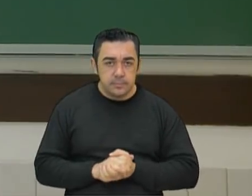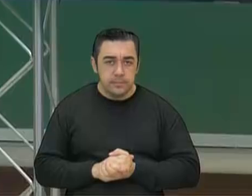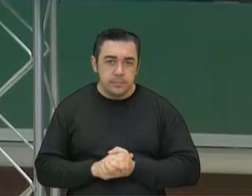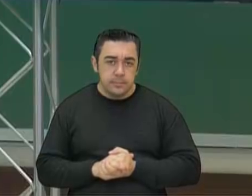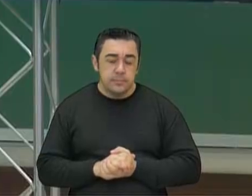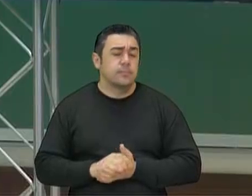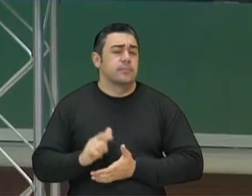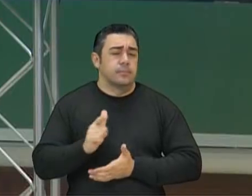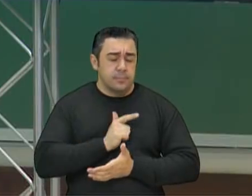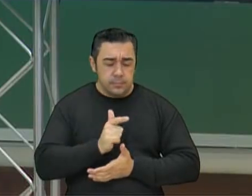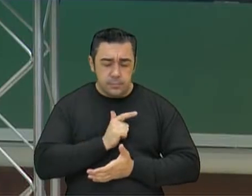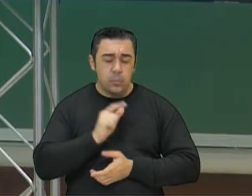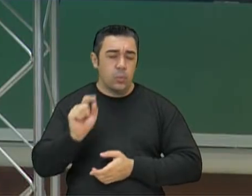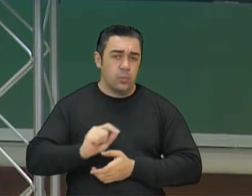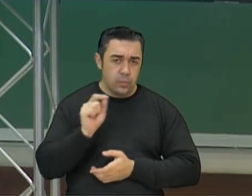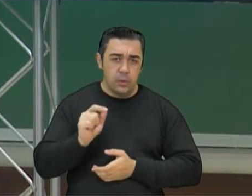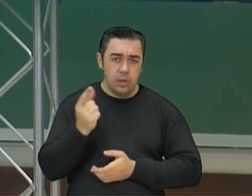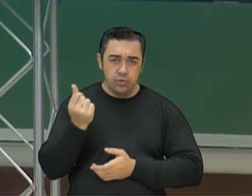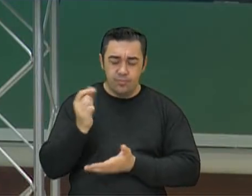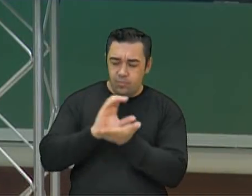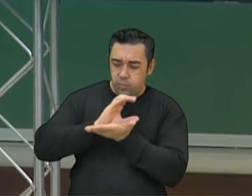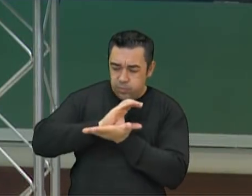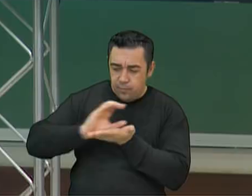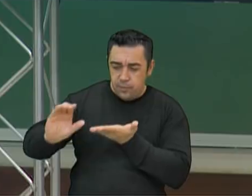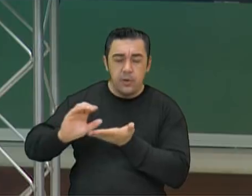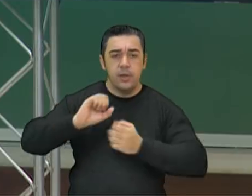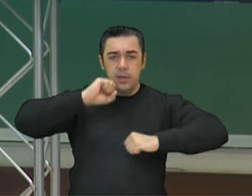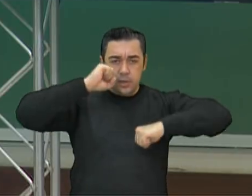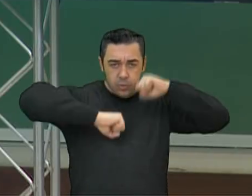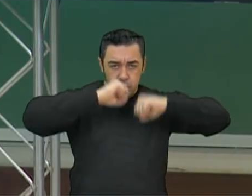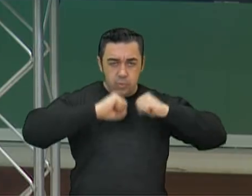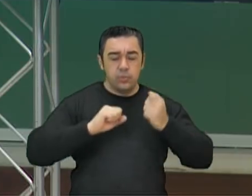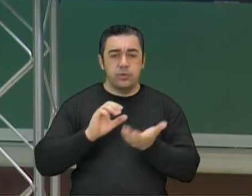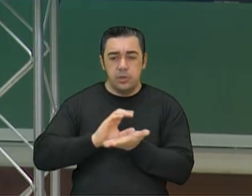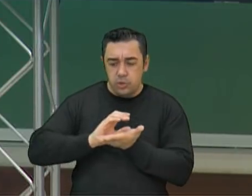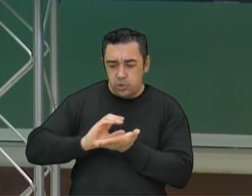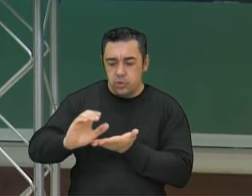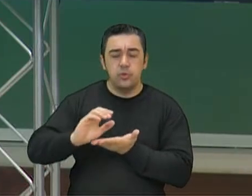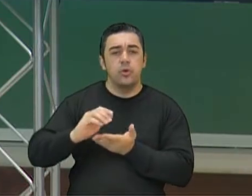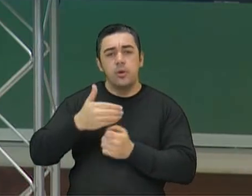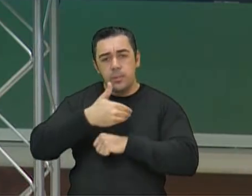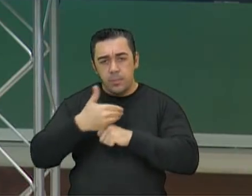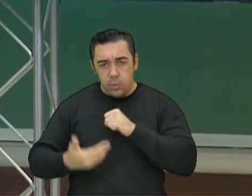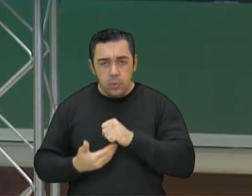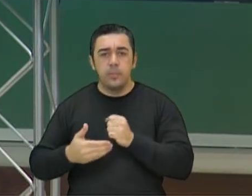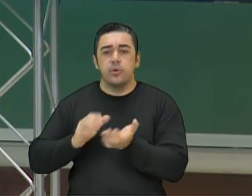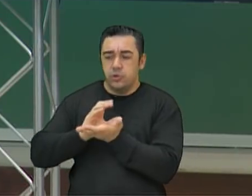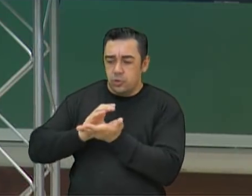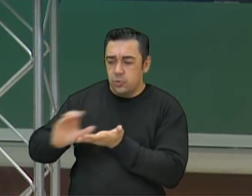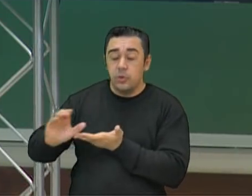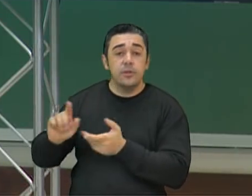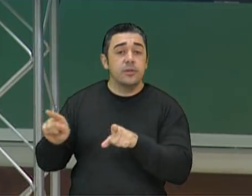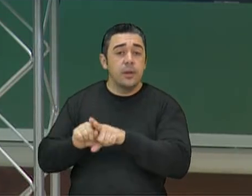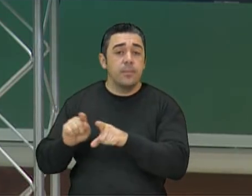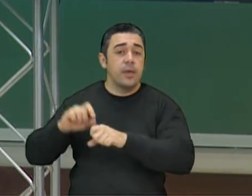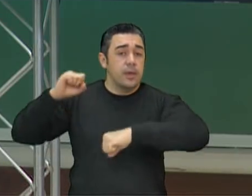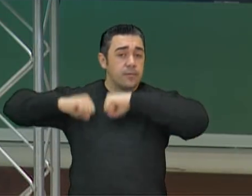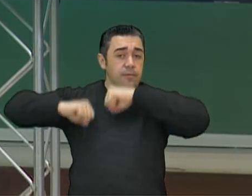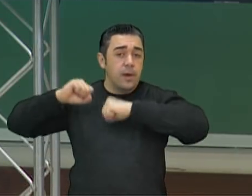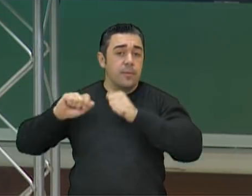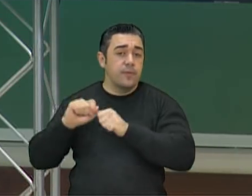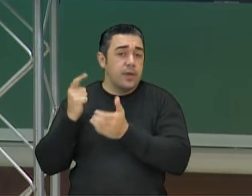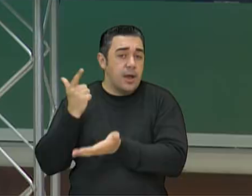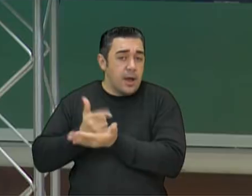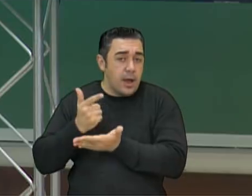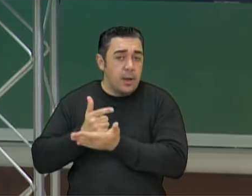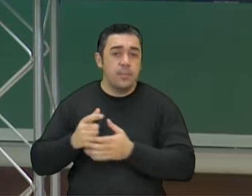Houve grande investimento na indústria de base, em obras públicas e no desenvolvimento da indústria de armas.